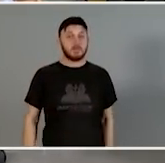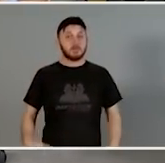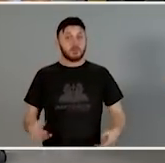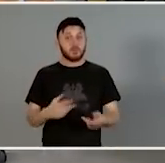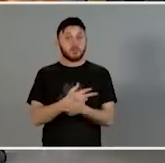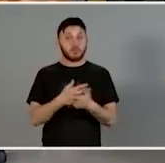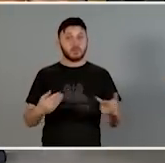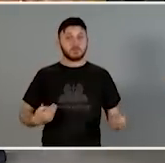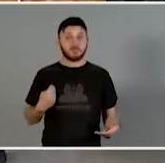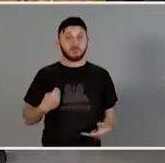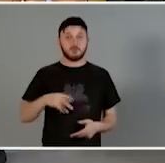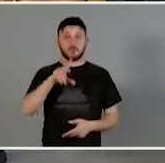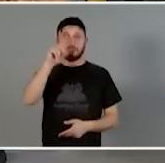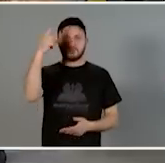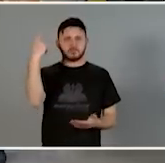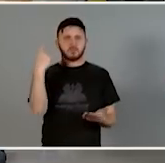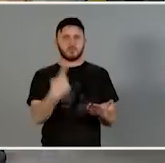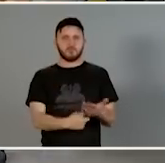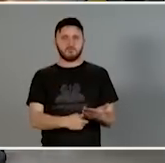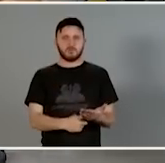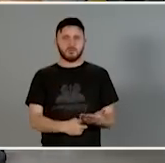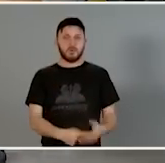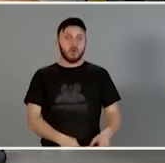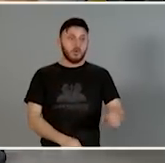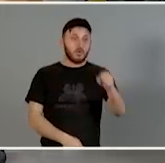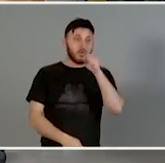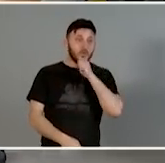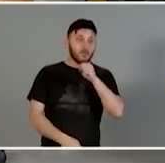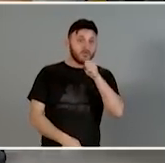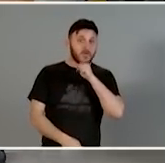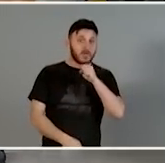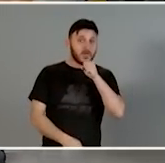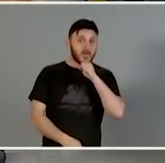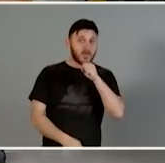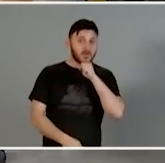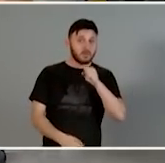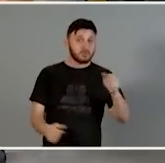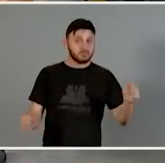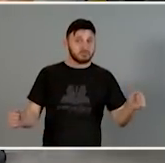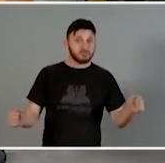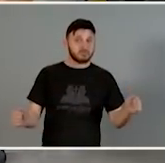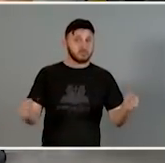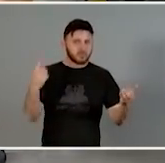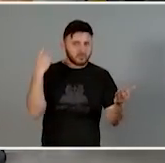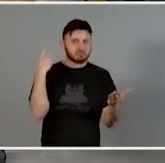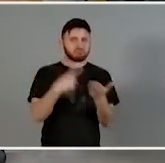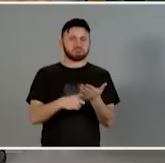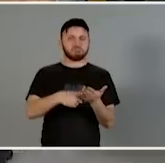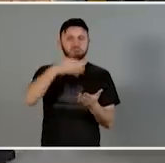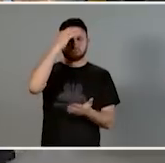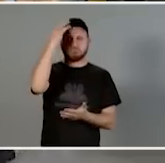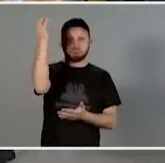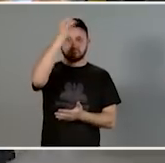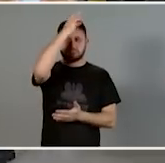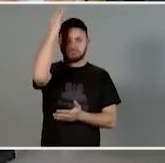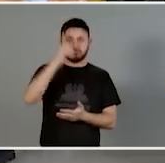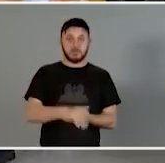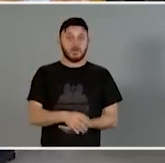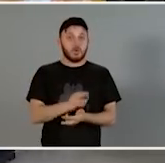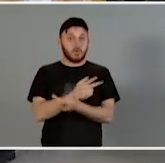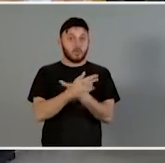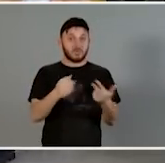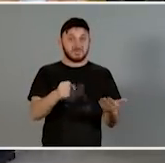que Deus confirma, é o velho confirmado no Espírito. Há coisas